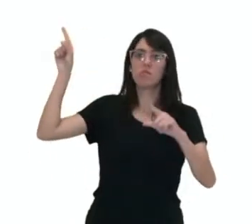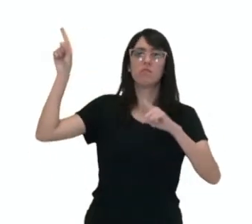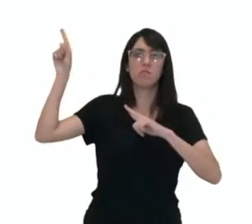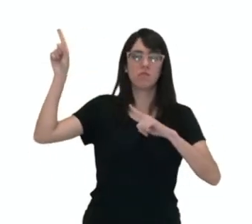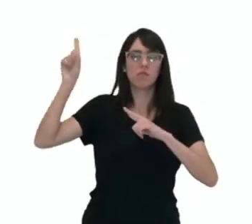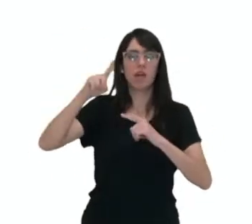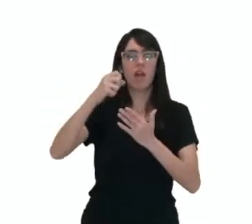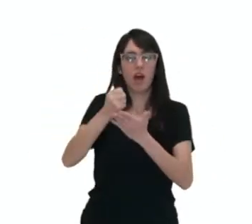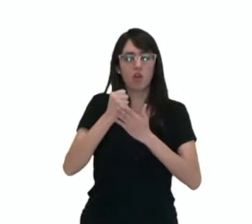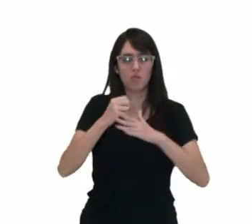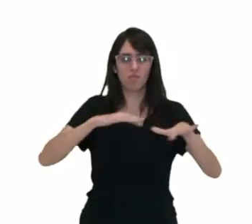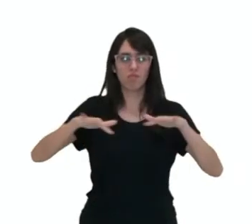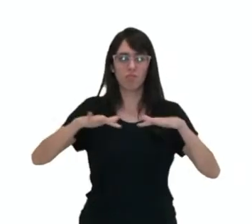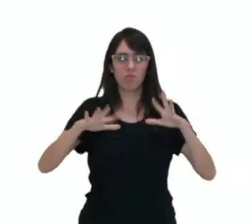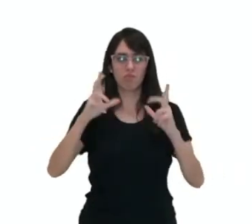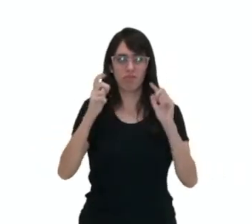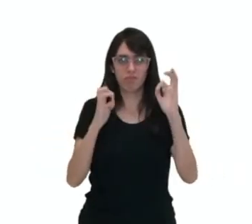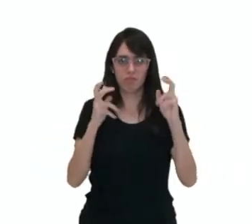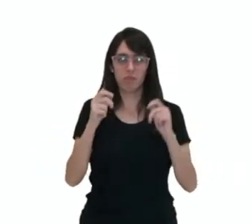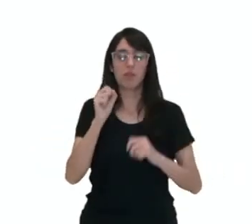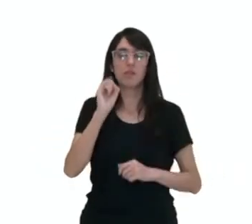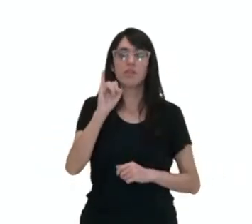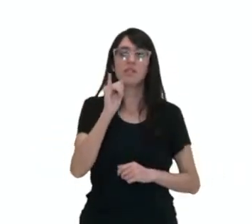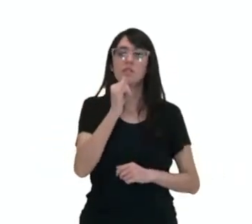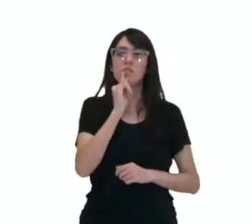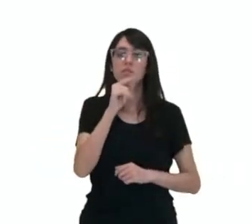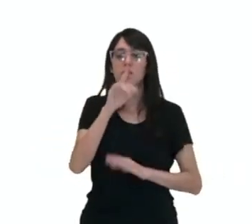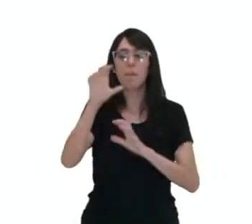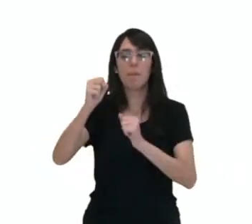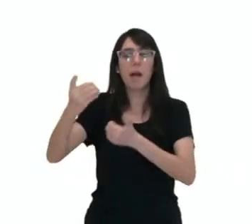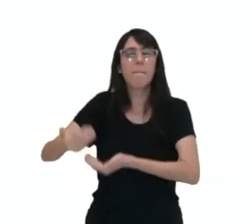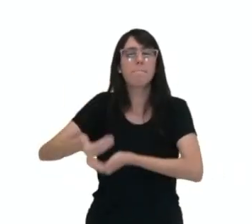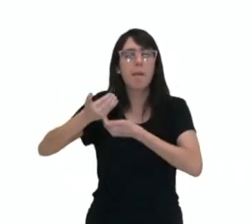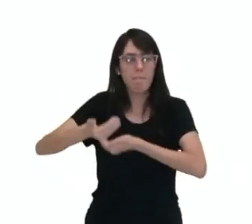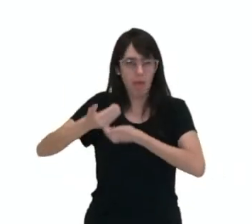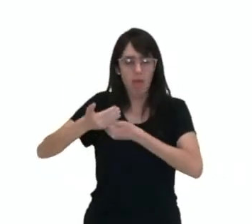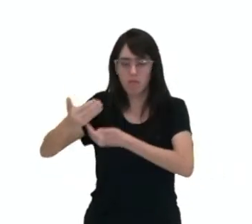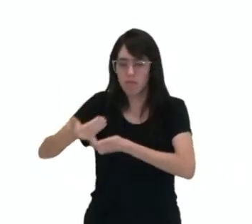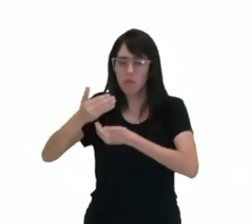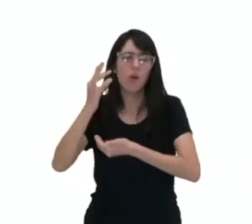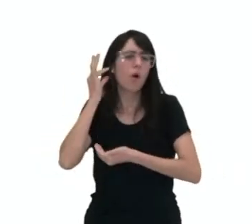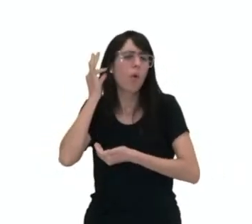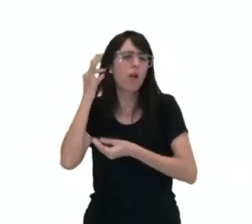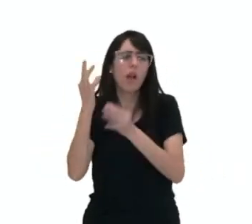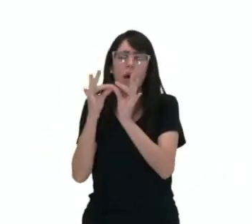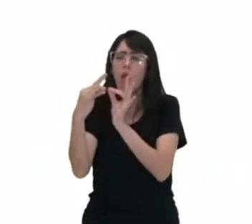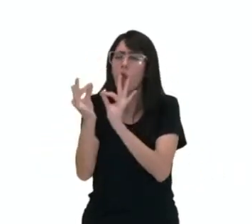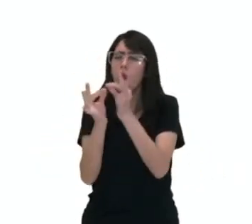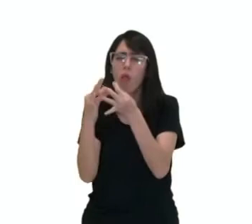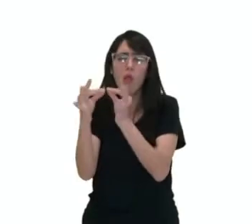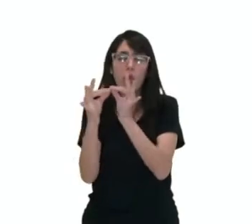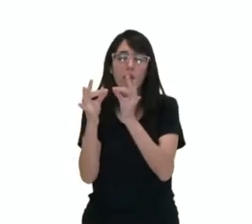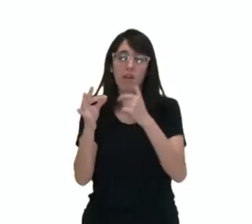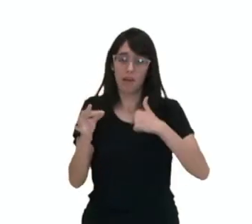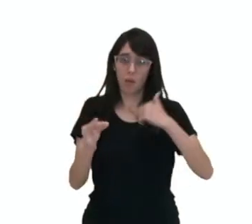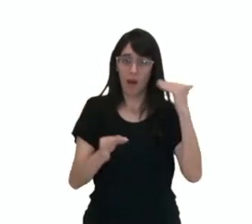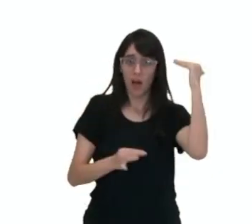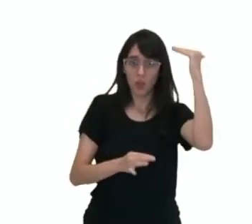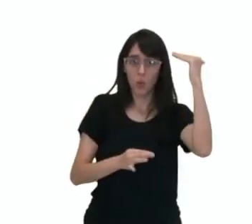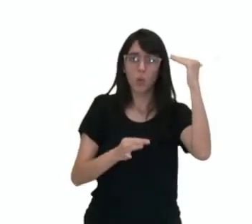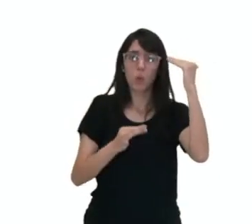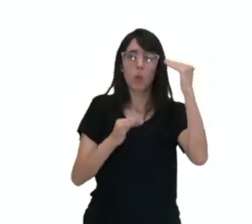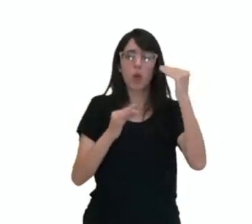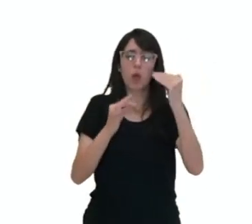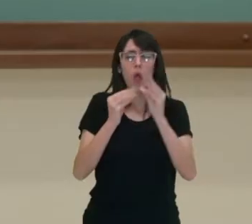essa maleabilidade. Se você pegar, por exemplo, um bebezinho, a orelha dele é bem maleável. Uma pessoa adulta já é menos maleável. Por